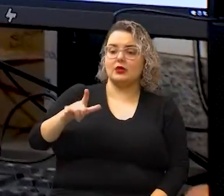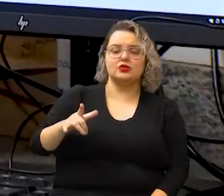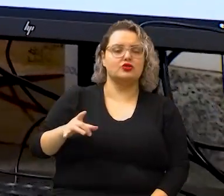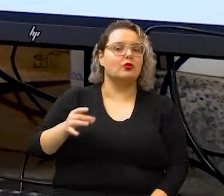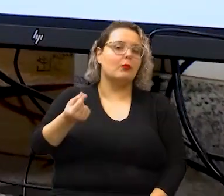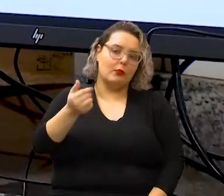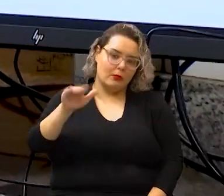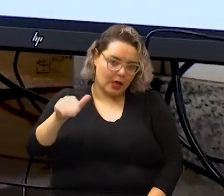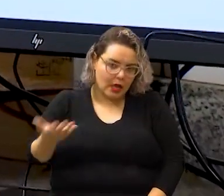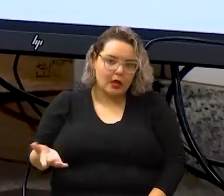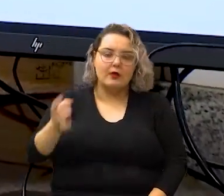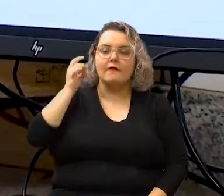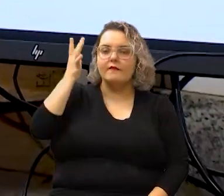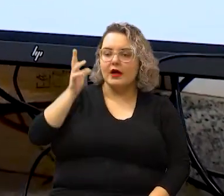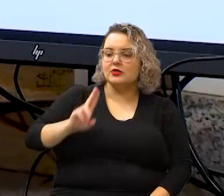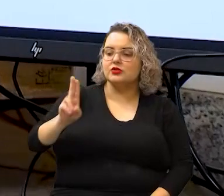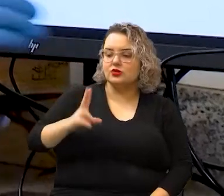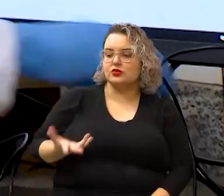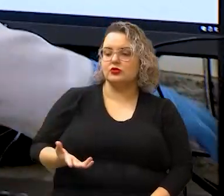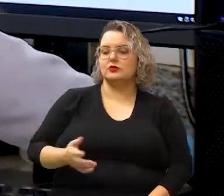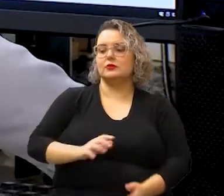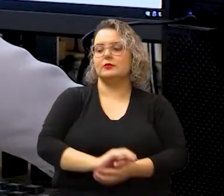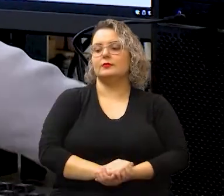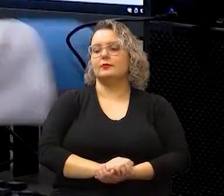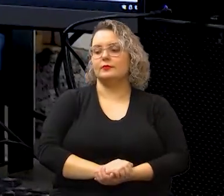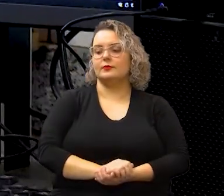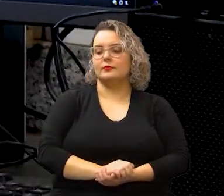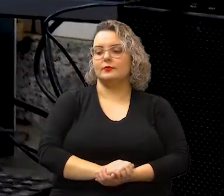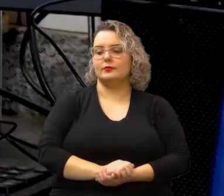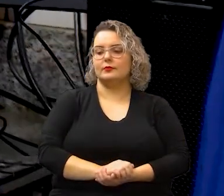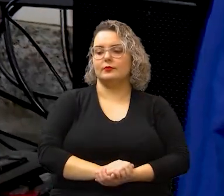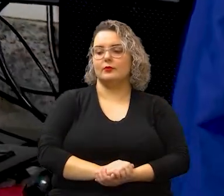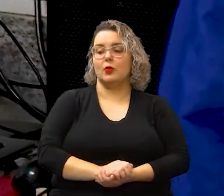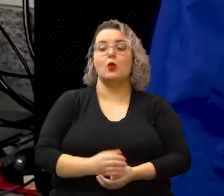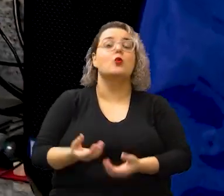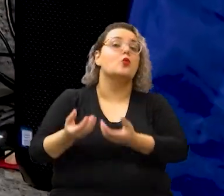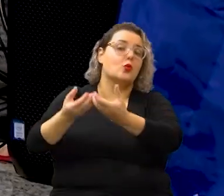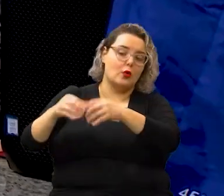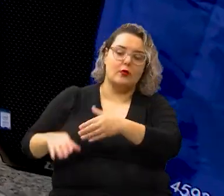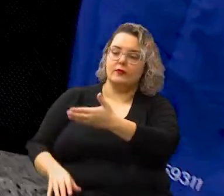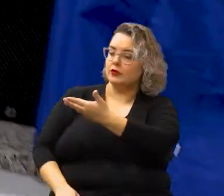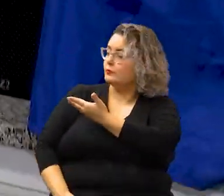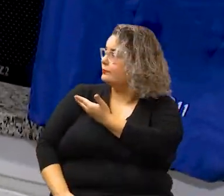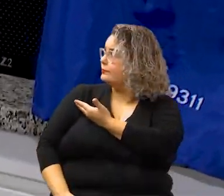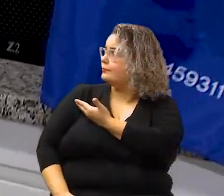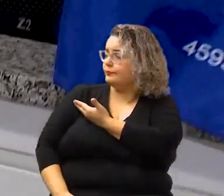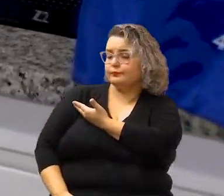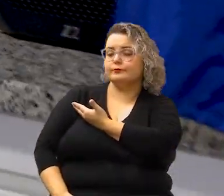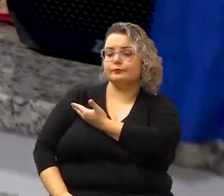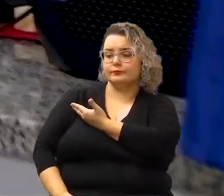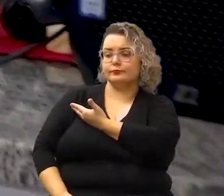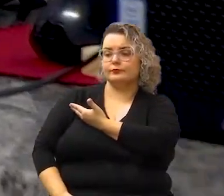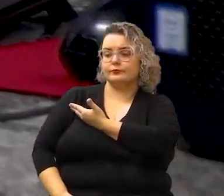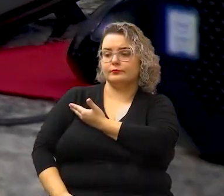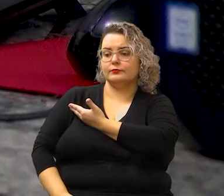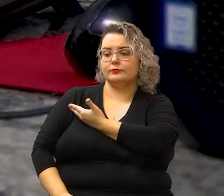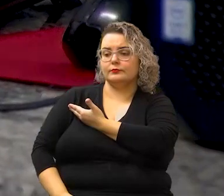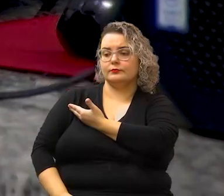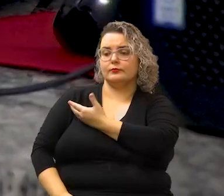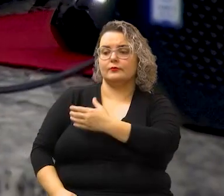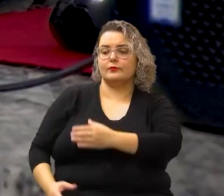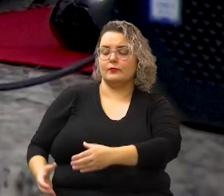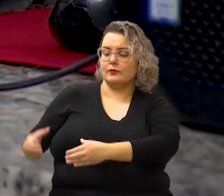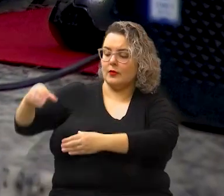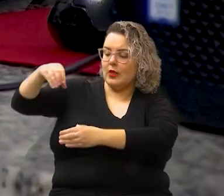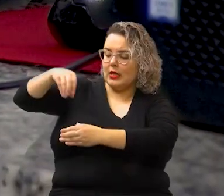custo, de fácil manipulação, a gente pegaria aqui o nosso ovo, daí a gente colocaria